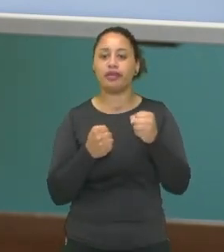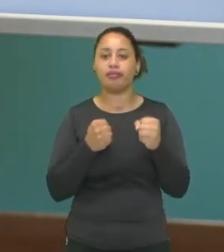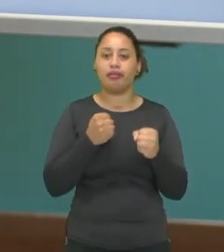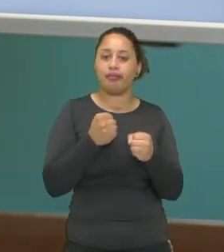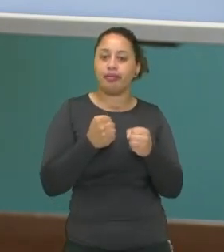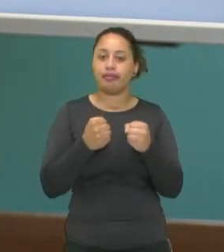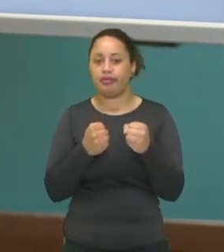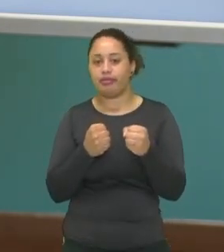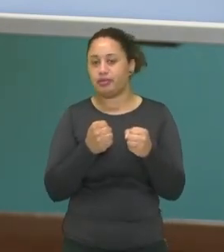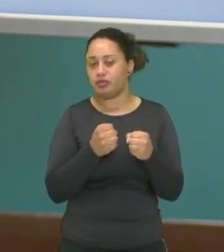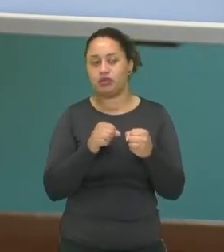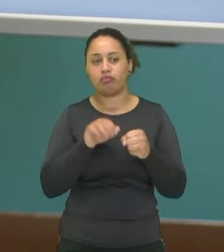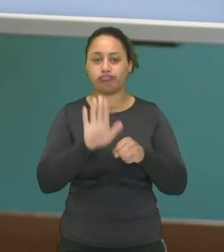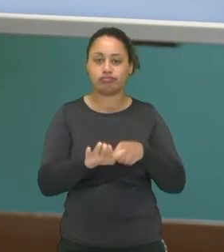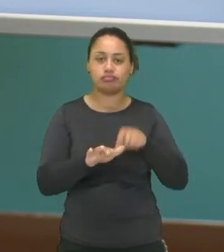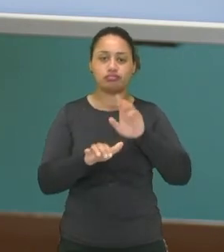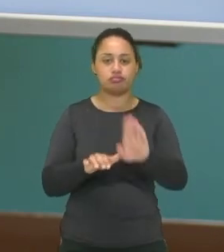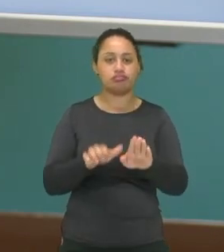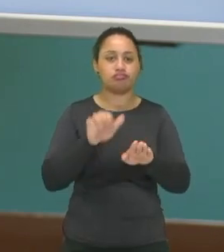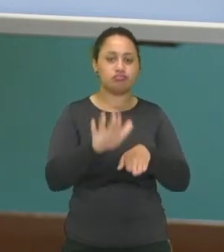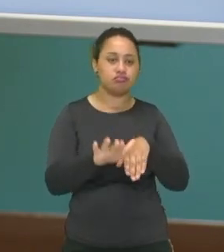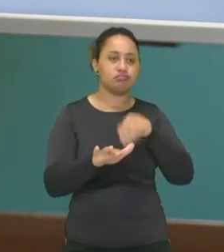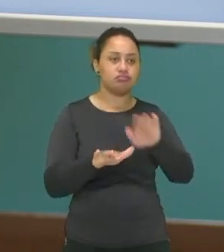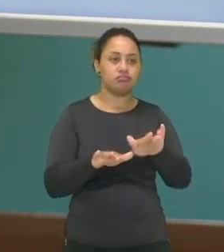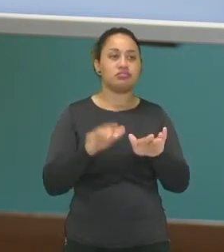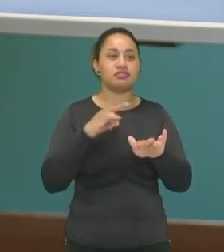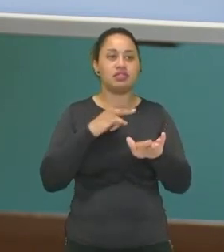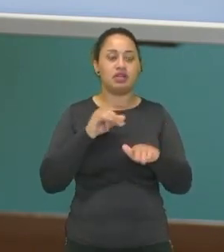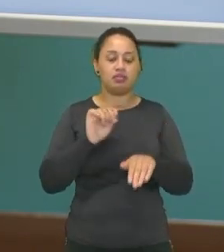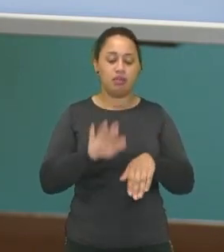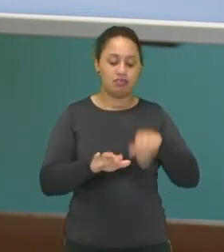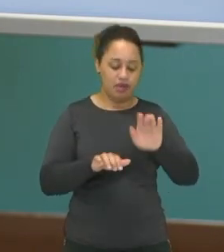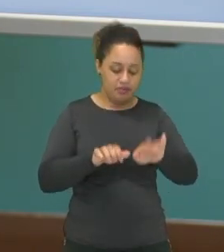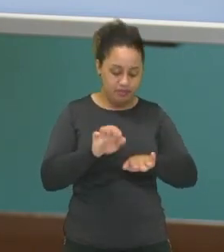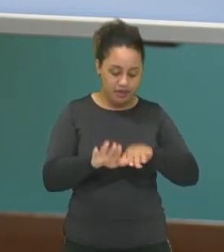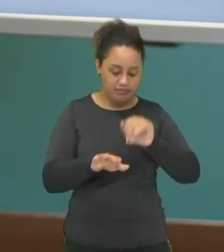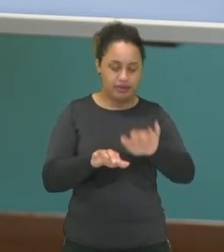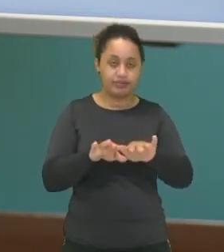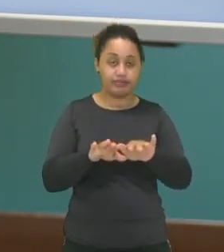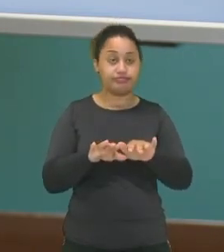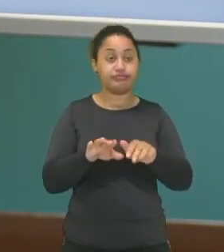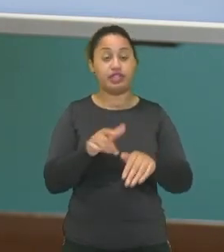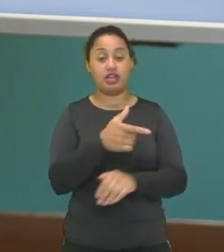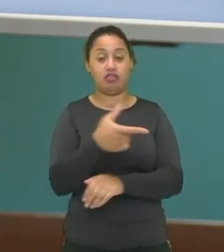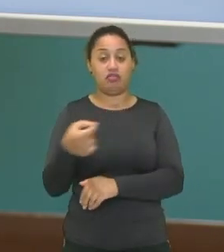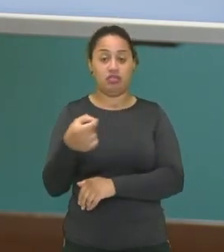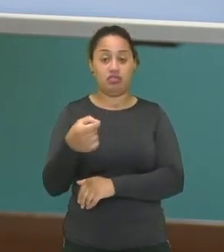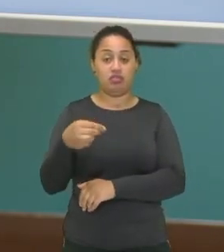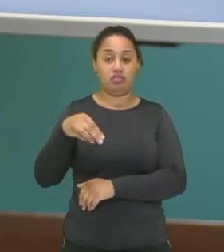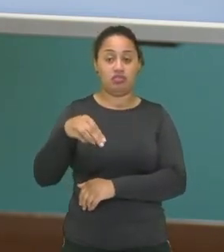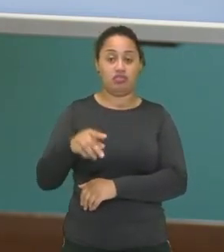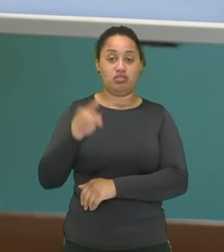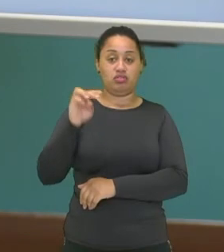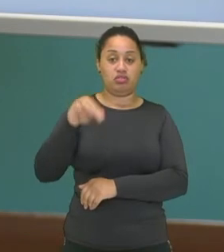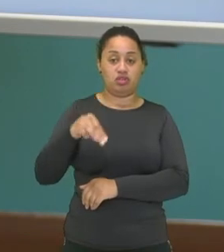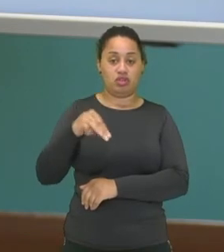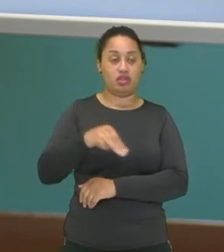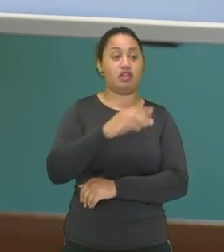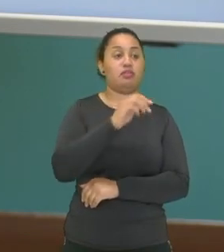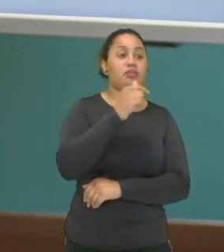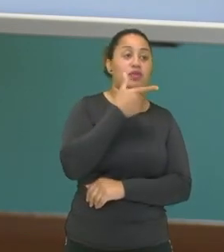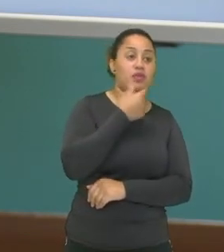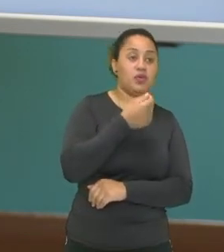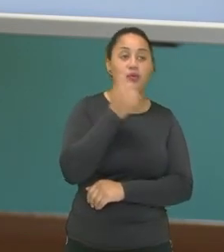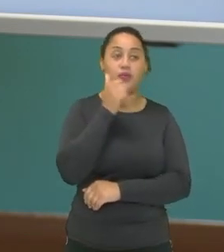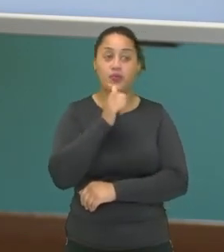uma progressão de passos. Tal prova é dividida em 20 quilômetros, disputada no feminino e no